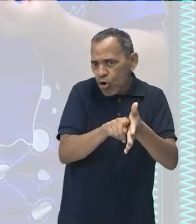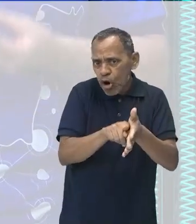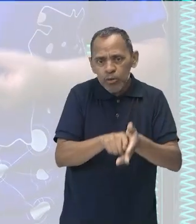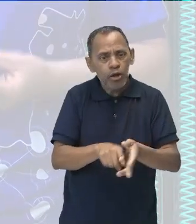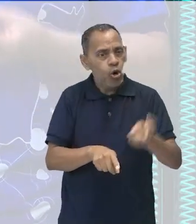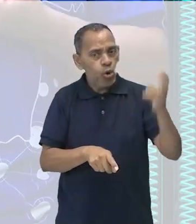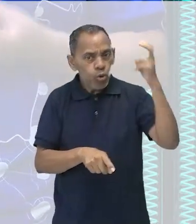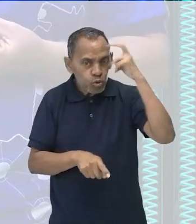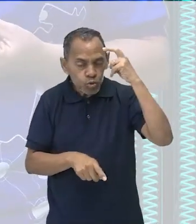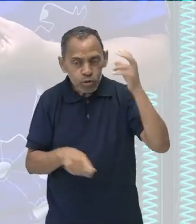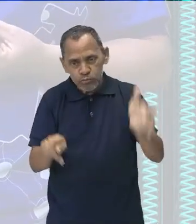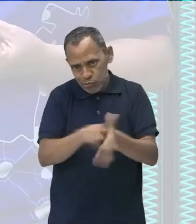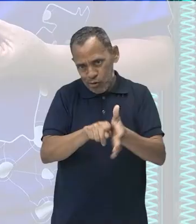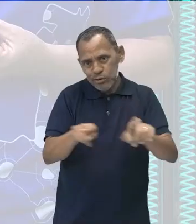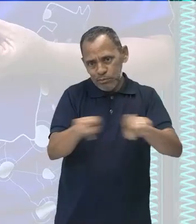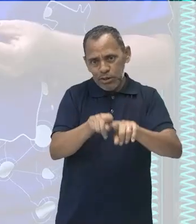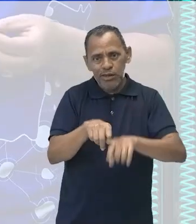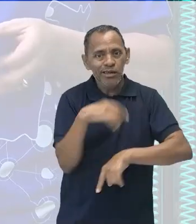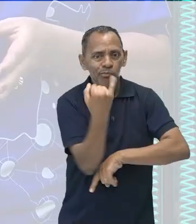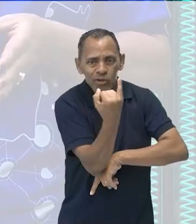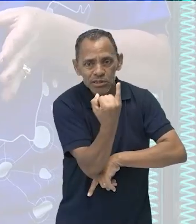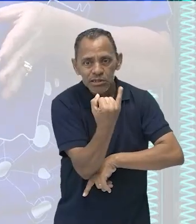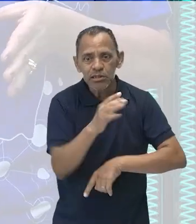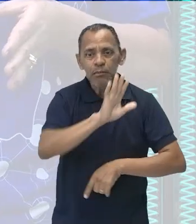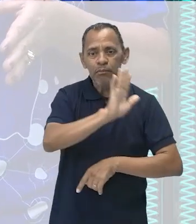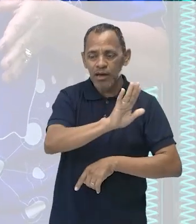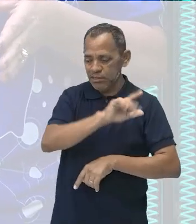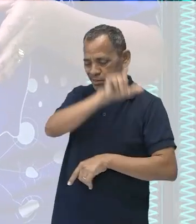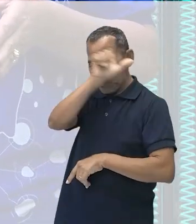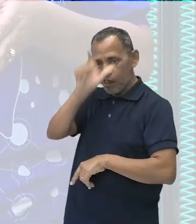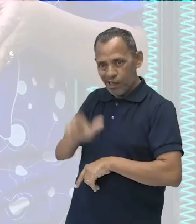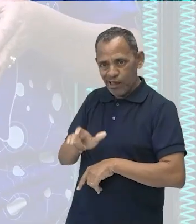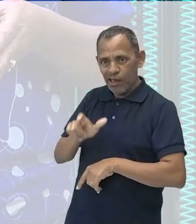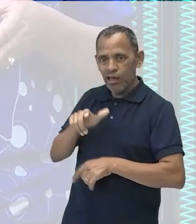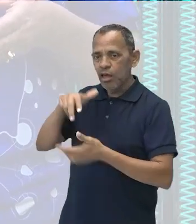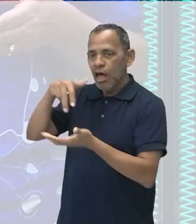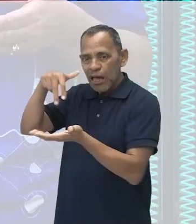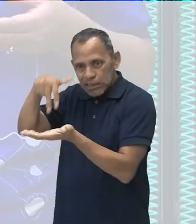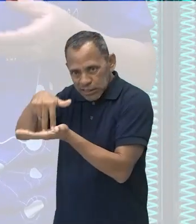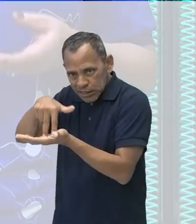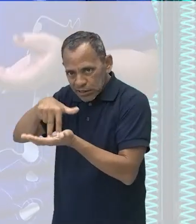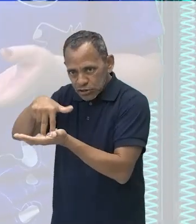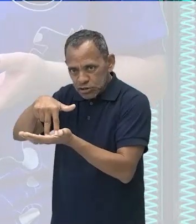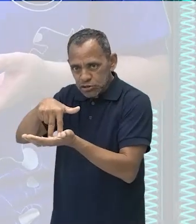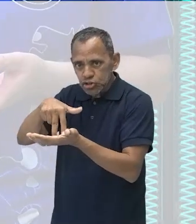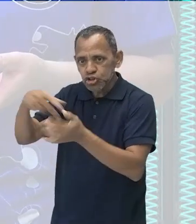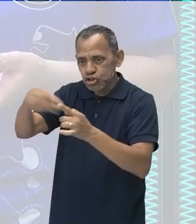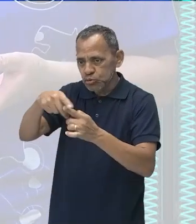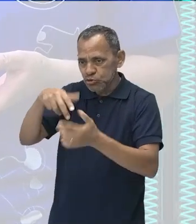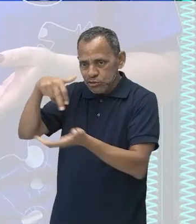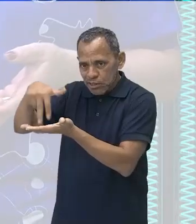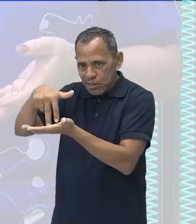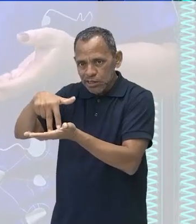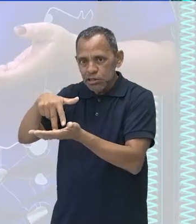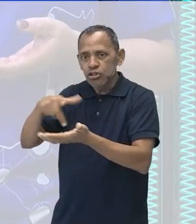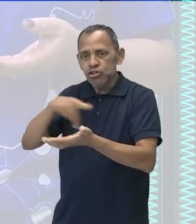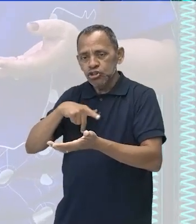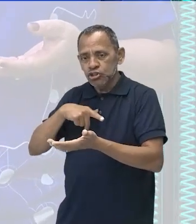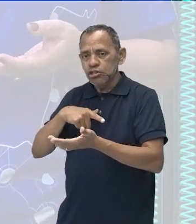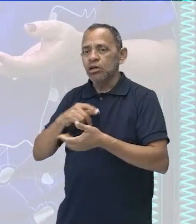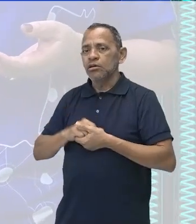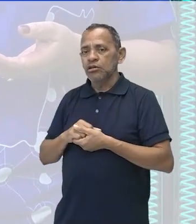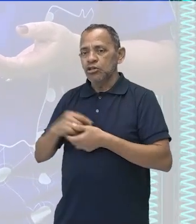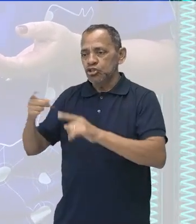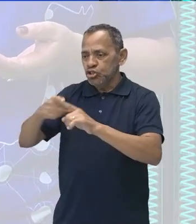cultura e isso é muito importante. Mas outros movimentos, outras formas de se expressar se